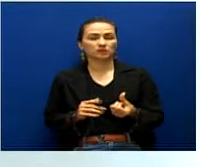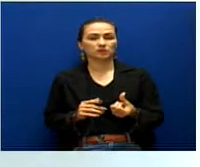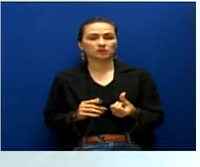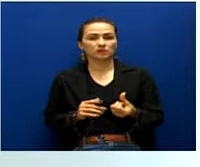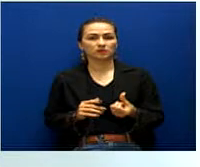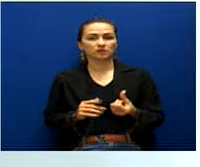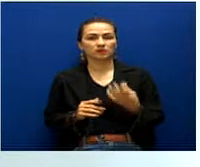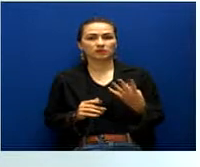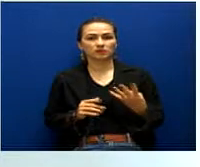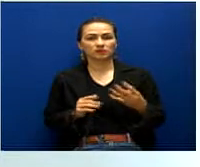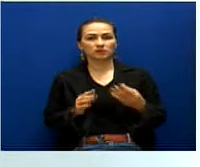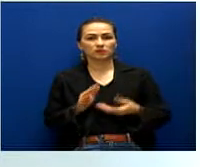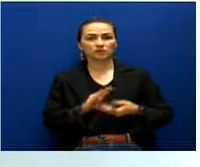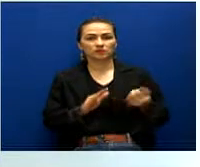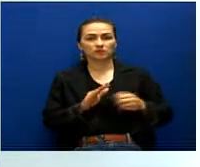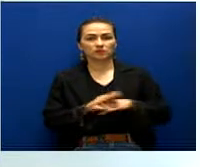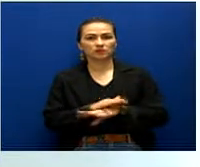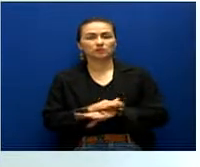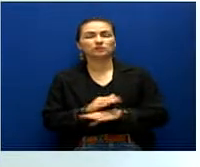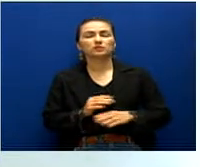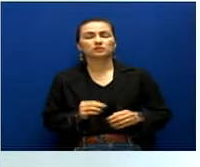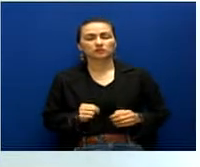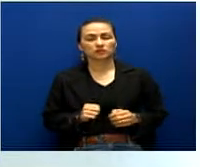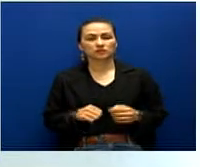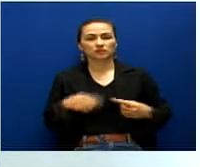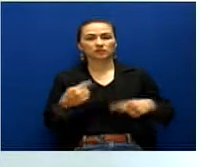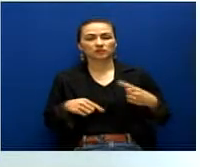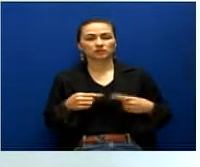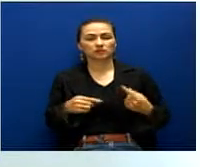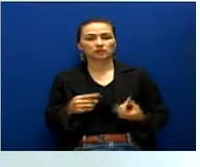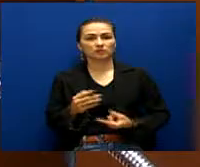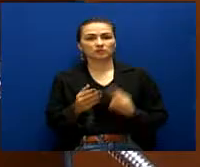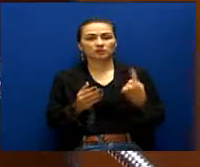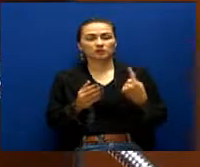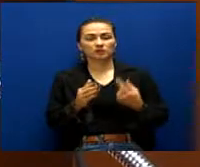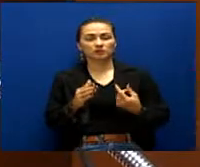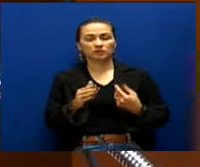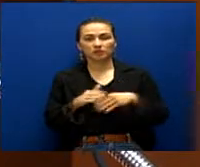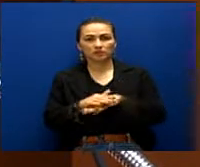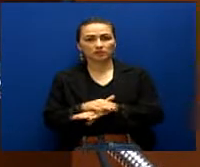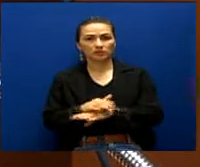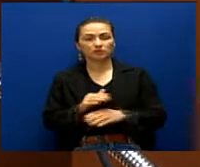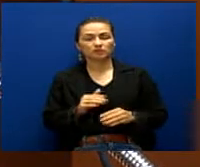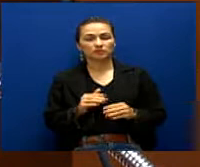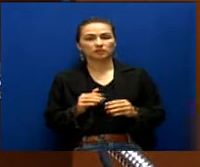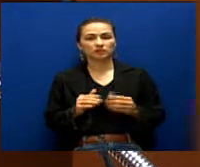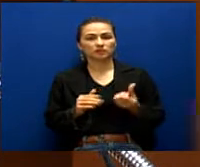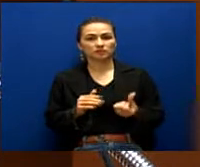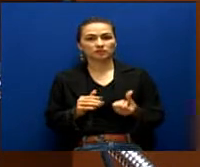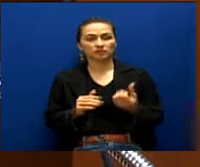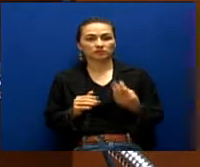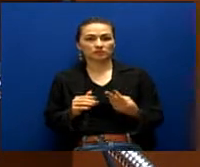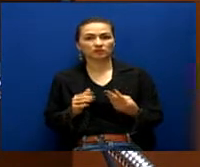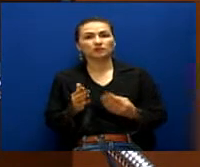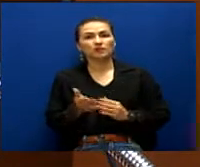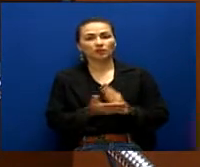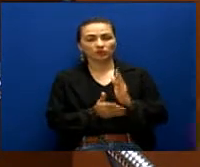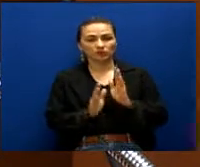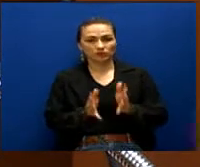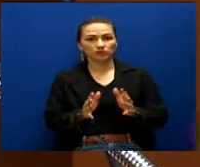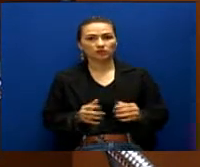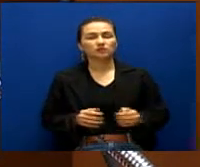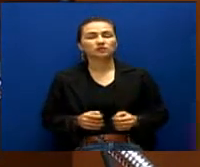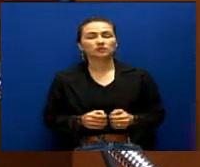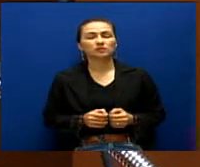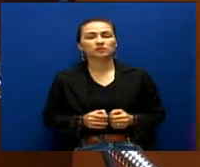a 4 ela foi arquivada na primeira discussão. Isso, a 6 foi aprovada e a 3. Foi aprovada, a